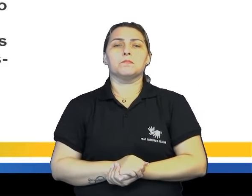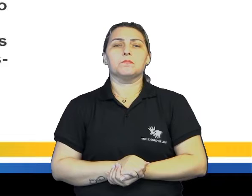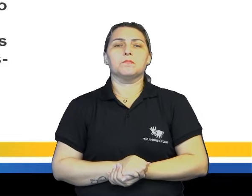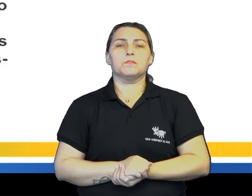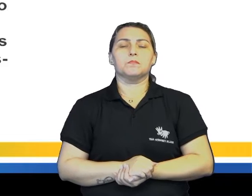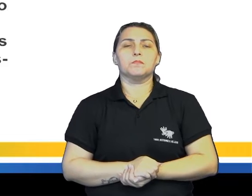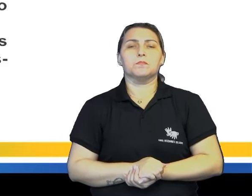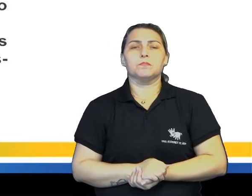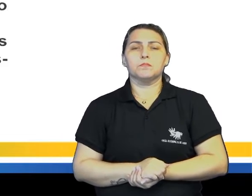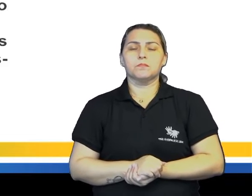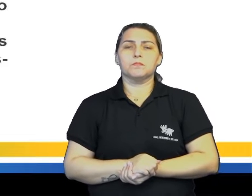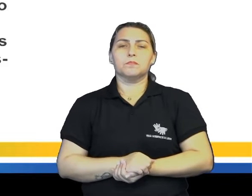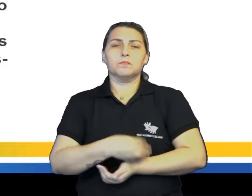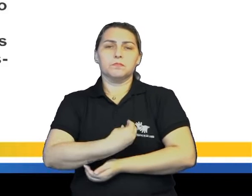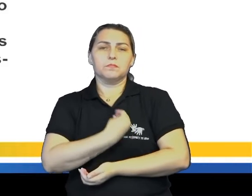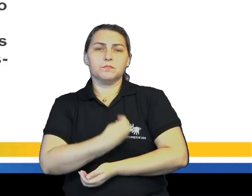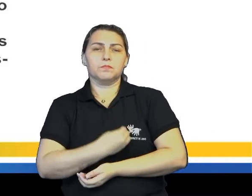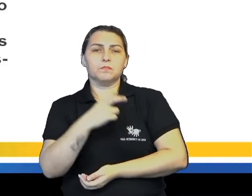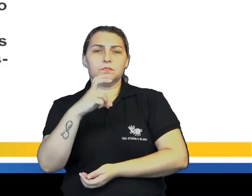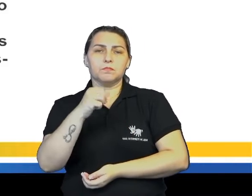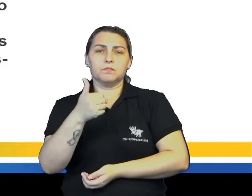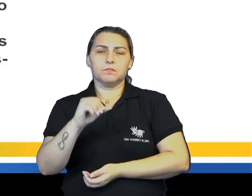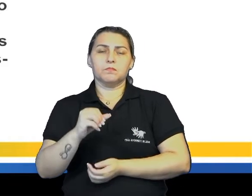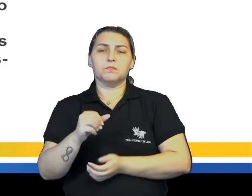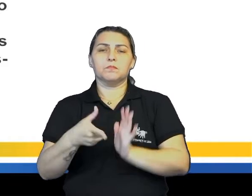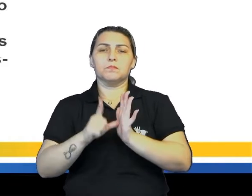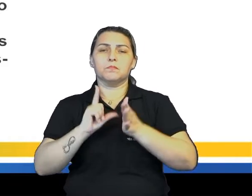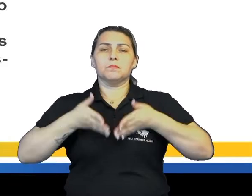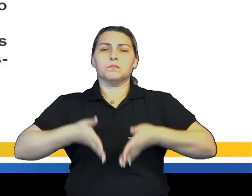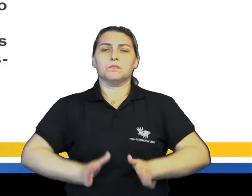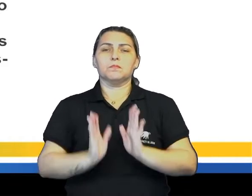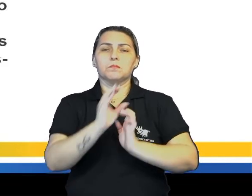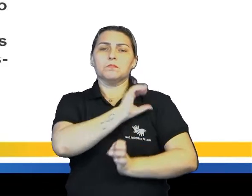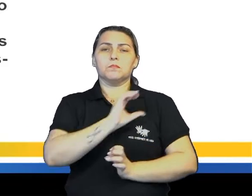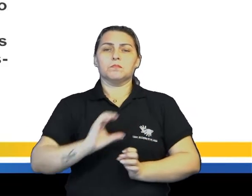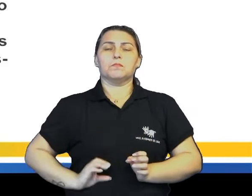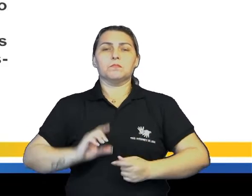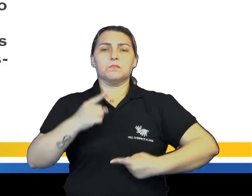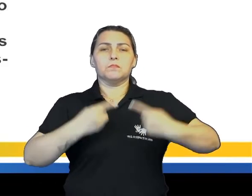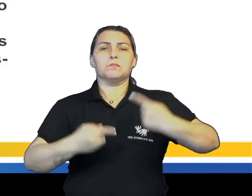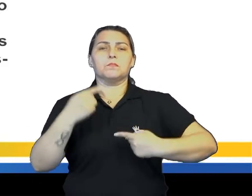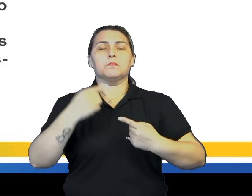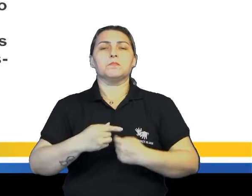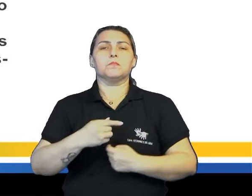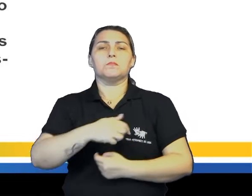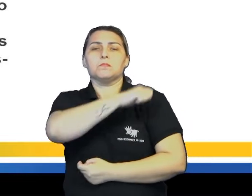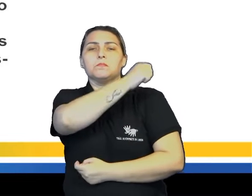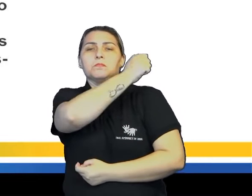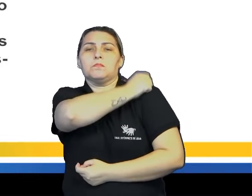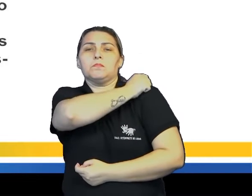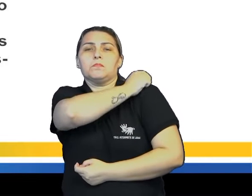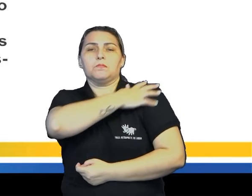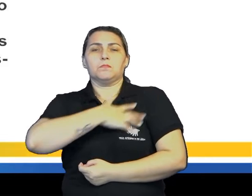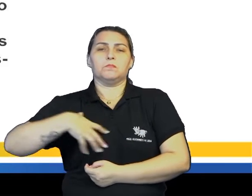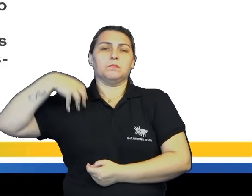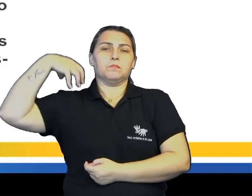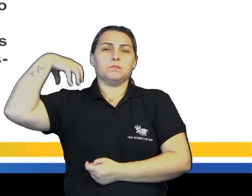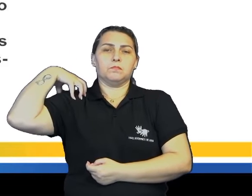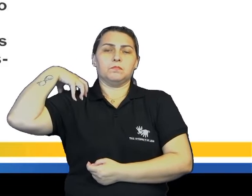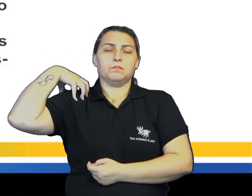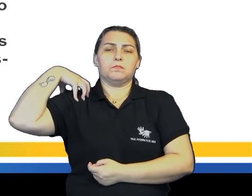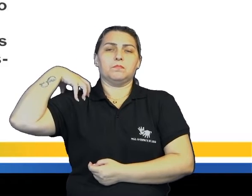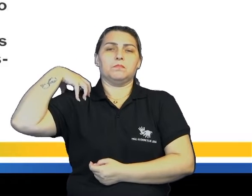Que eles, na verdade, viveram 510 a.C., com os políticos Aristóteles, né? Ou